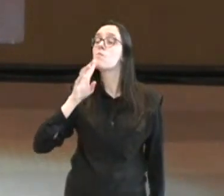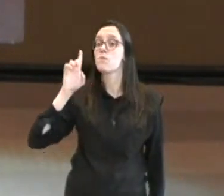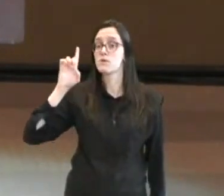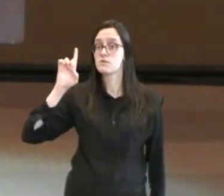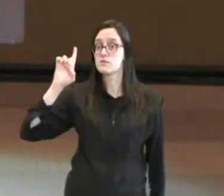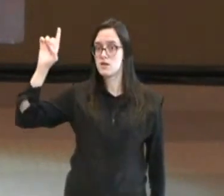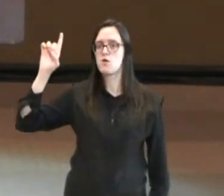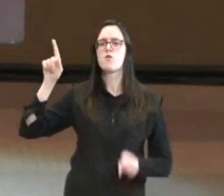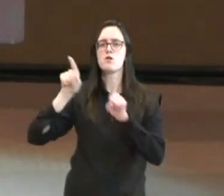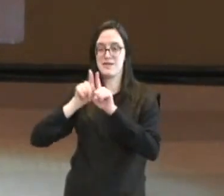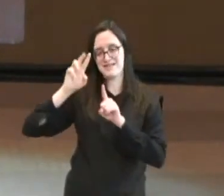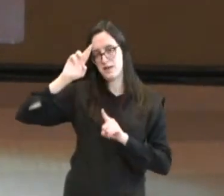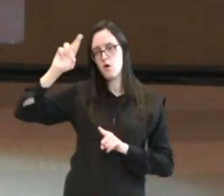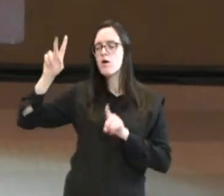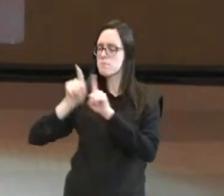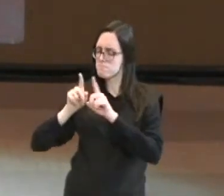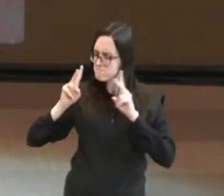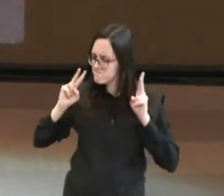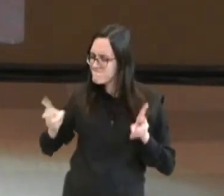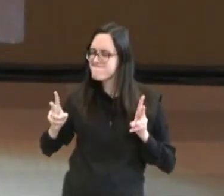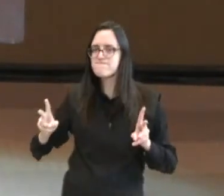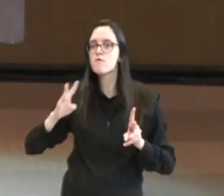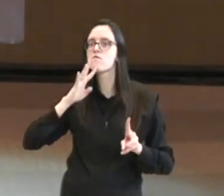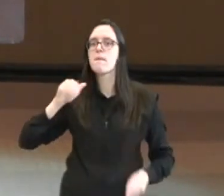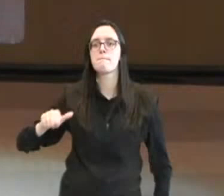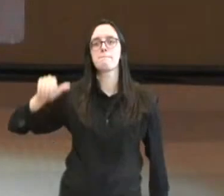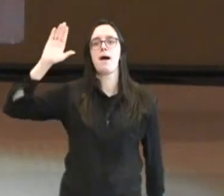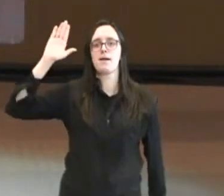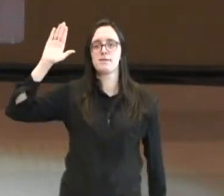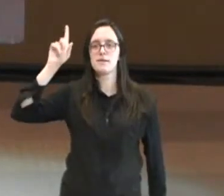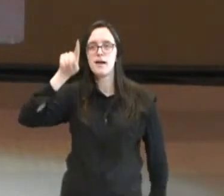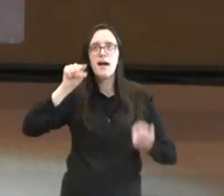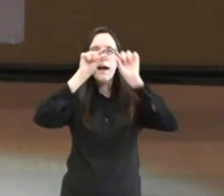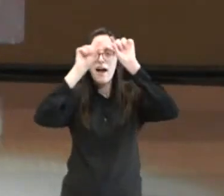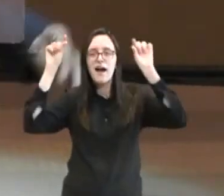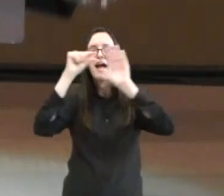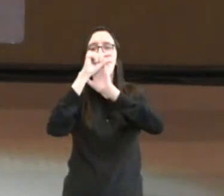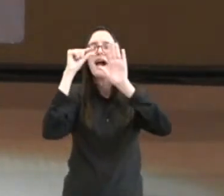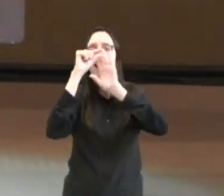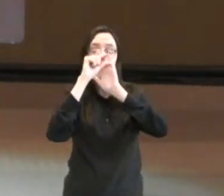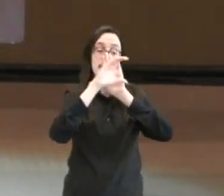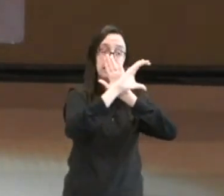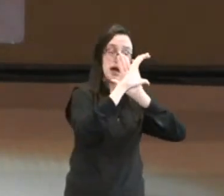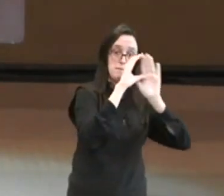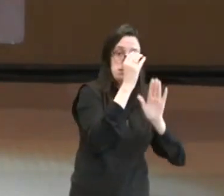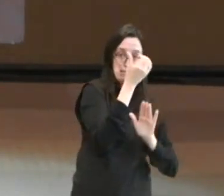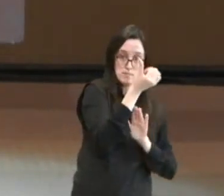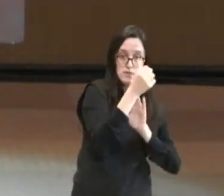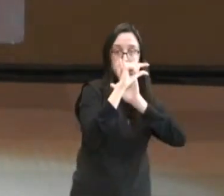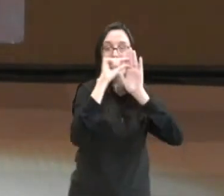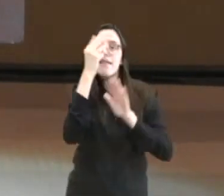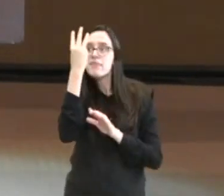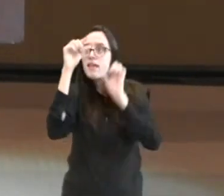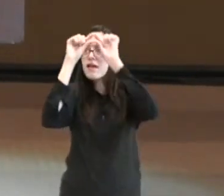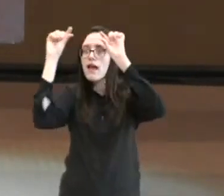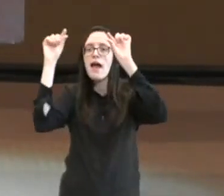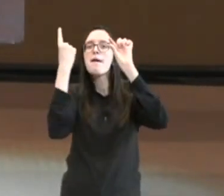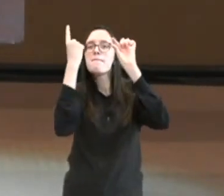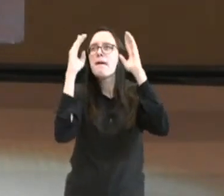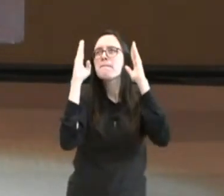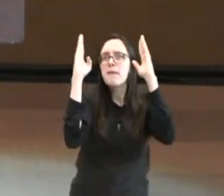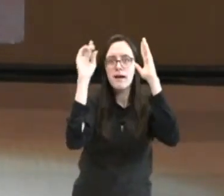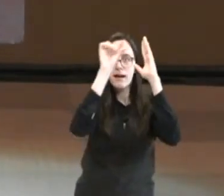e prosseguir em conhecê-lo. É a parte A do capítulo 6, verso 3.